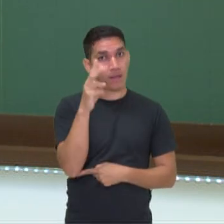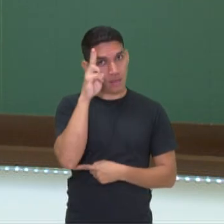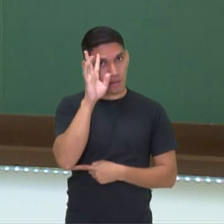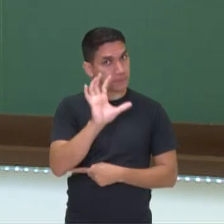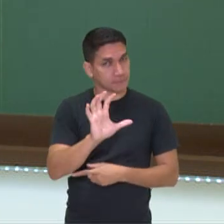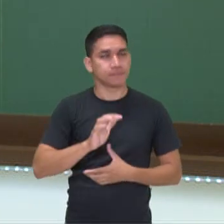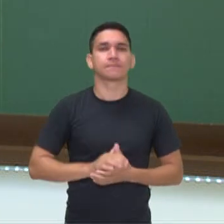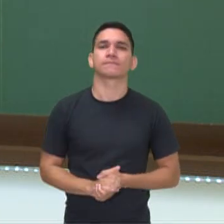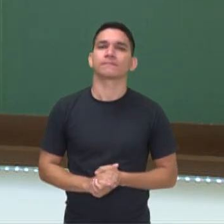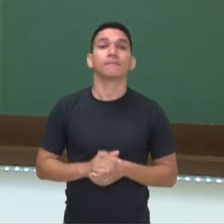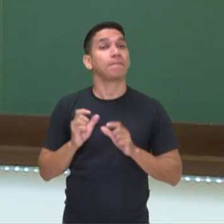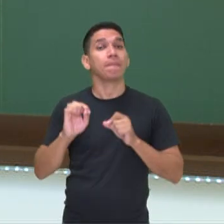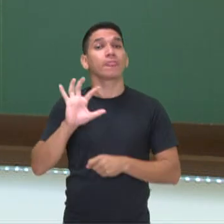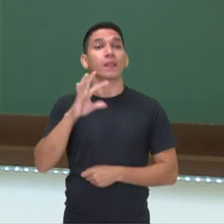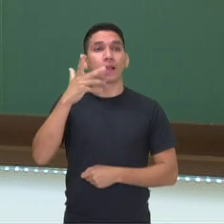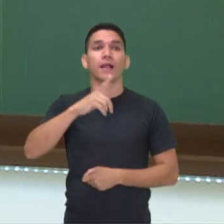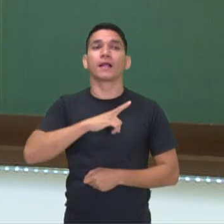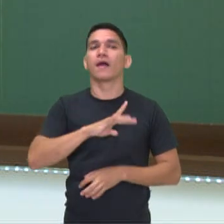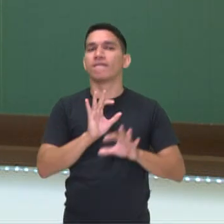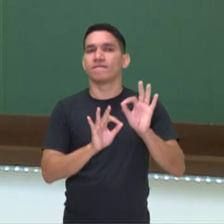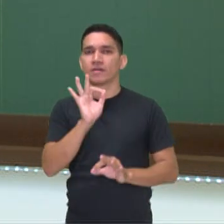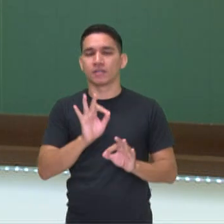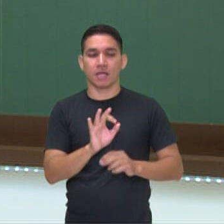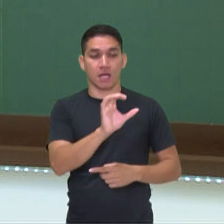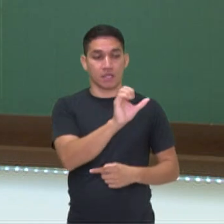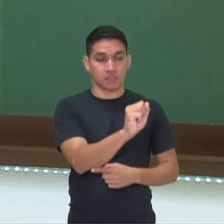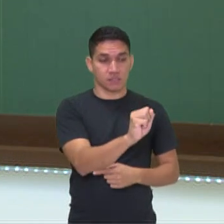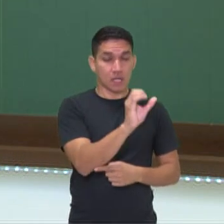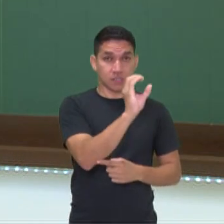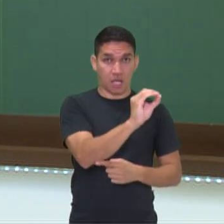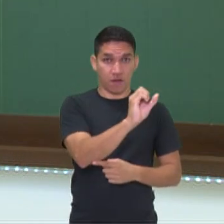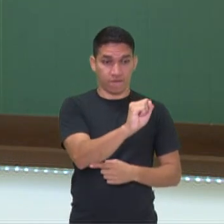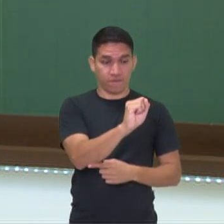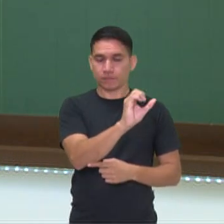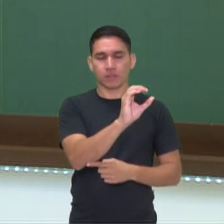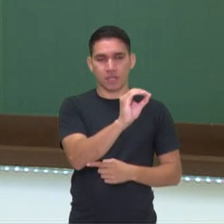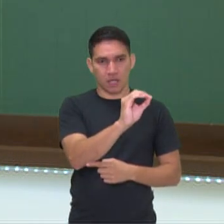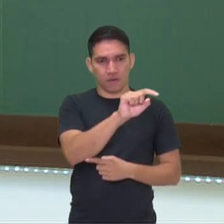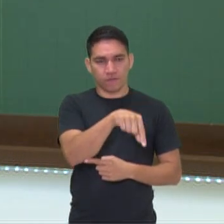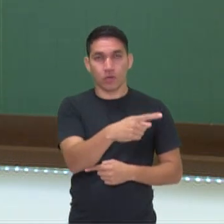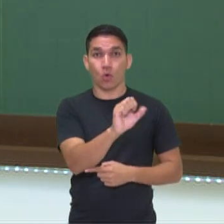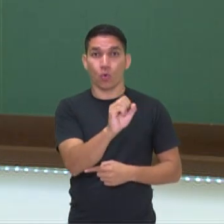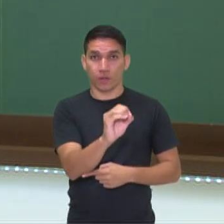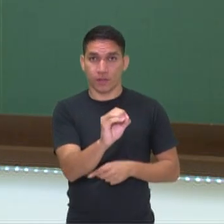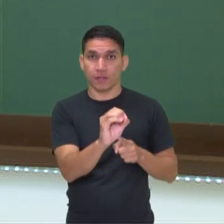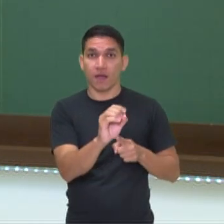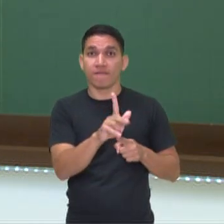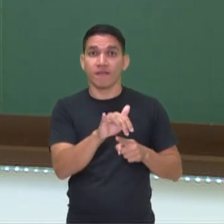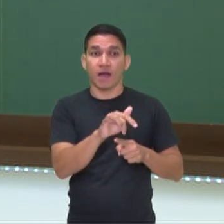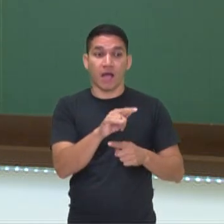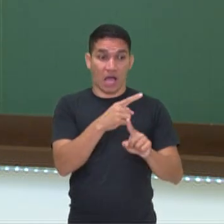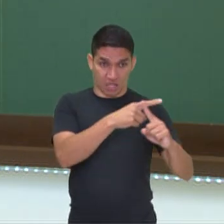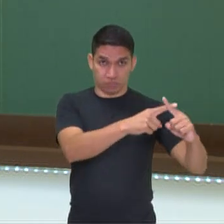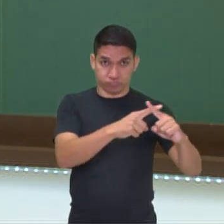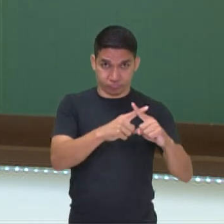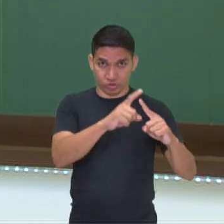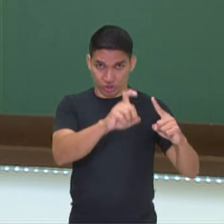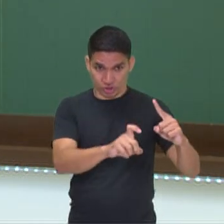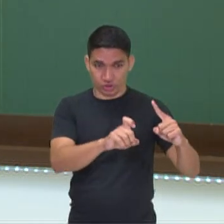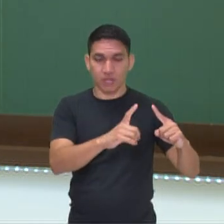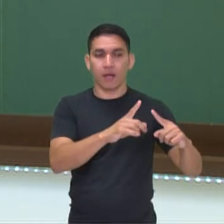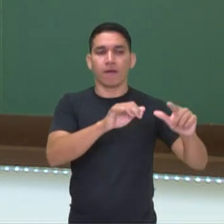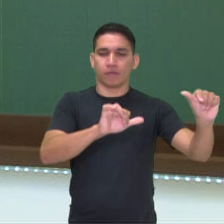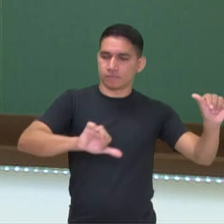disso. Aí, nós vamos fazer o quê? 0,80 e vamos passar ele dividindo, tá? Ele está multiplicando, ele